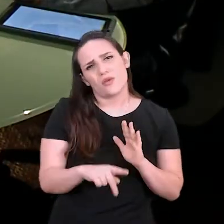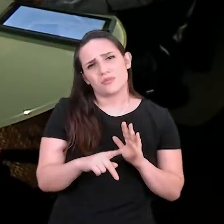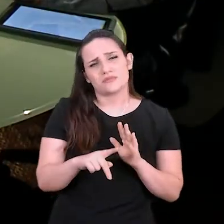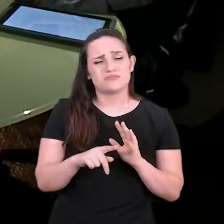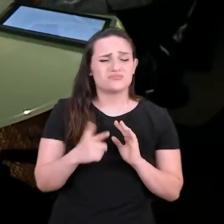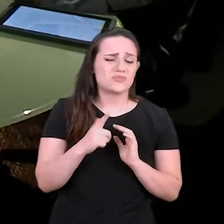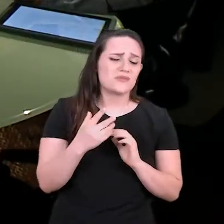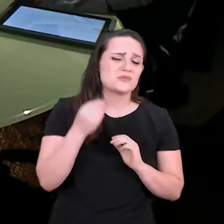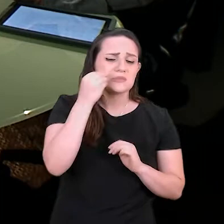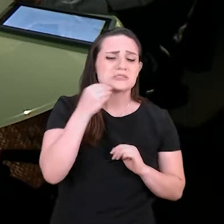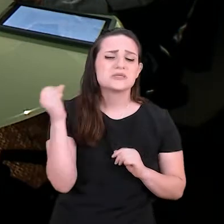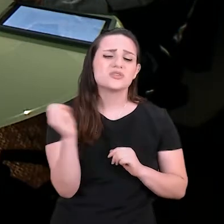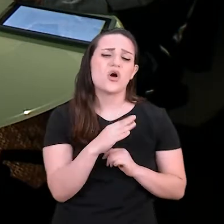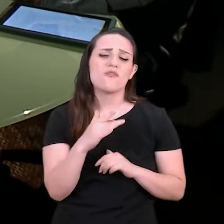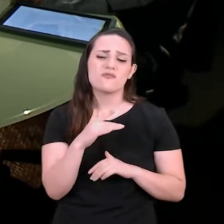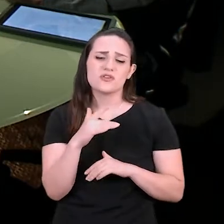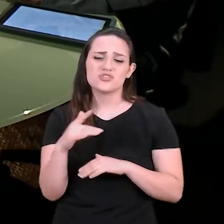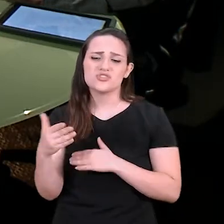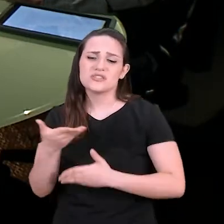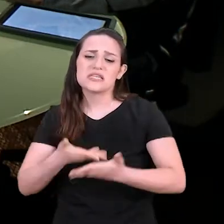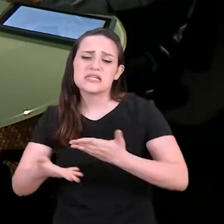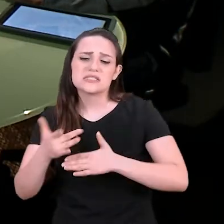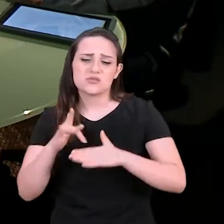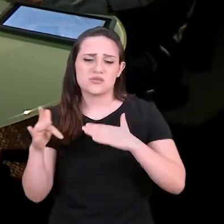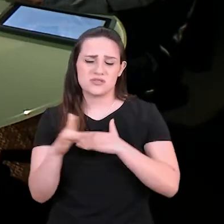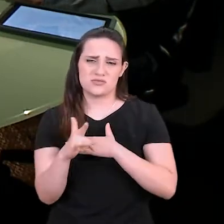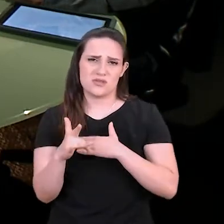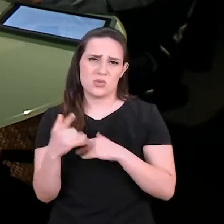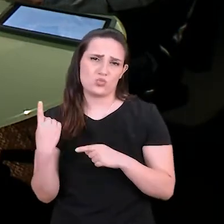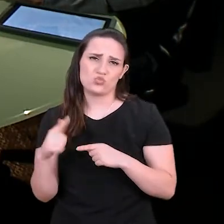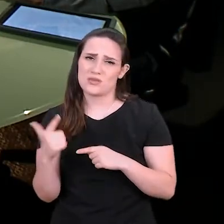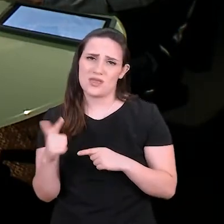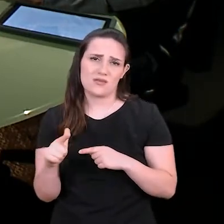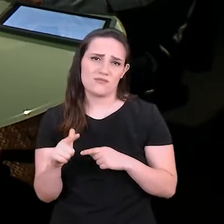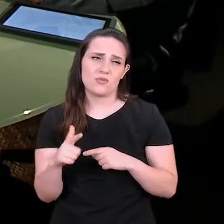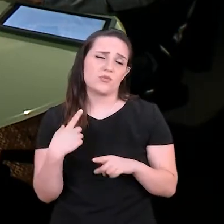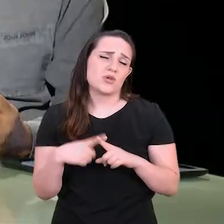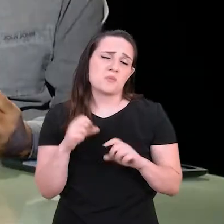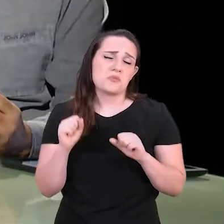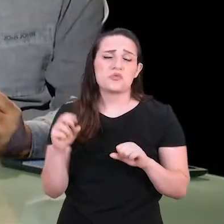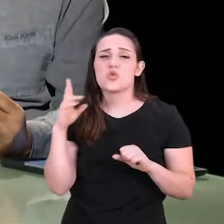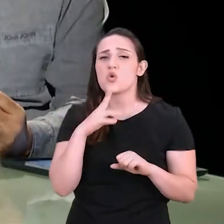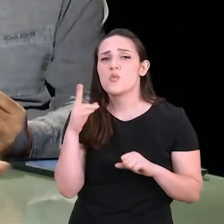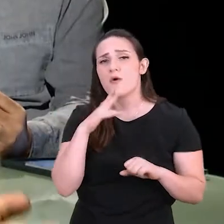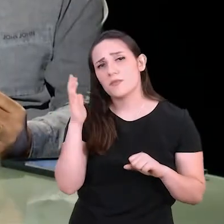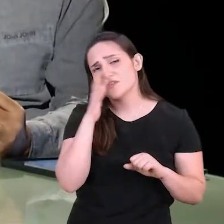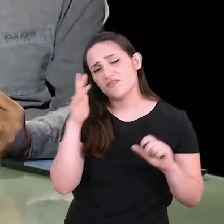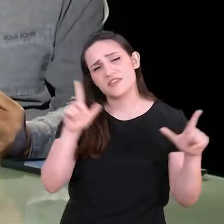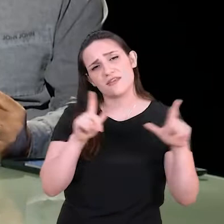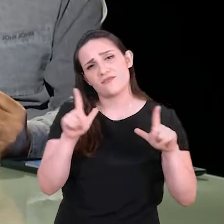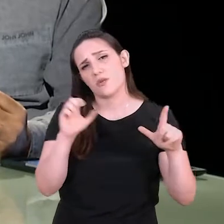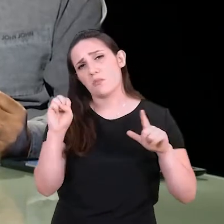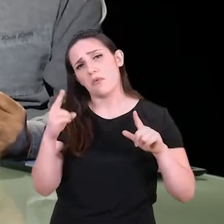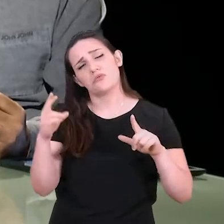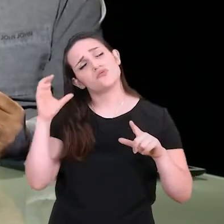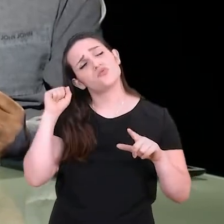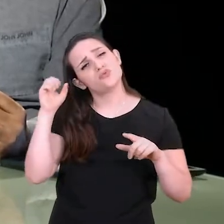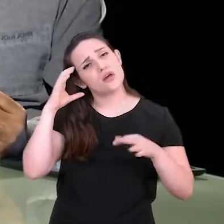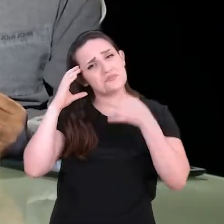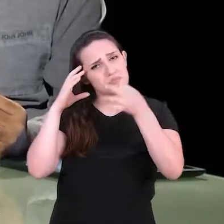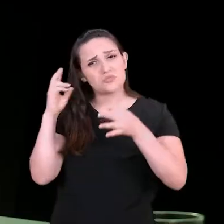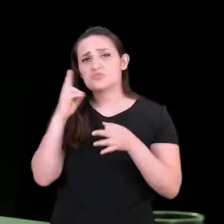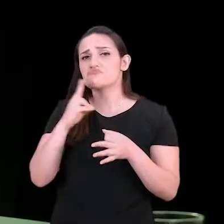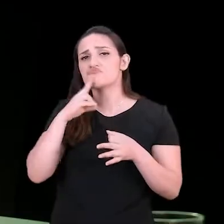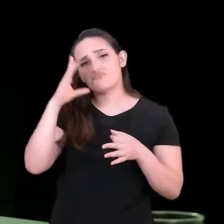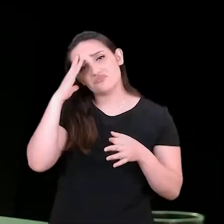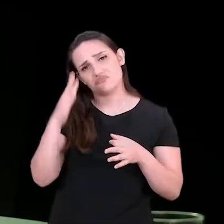pudesse acompanhar escutando a rádio, no caso CBN, ou assistindo uma televisão no caso do Jornal da Tarde, caso ele passasse num canal de